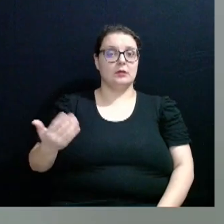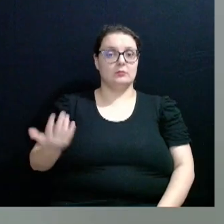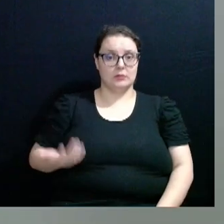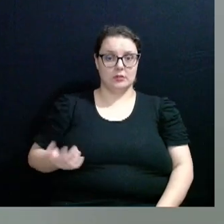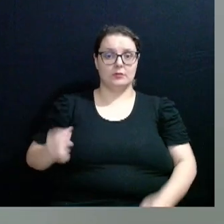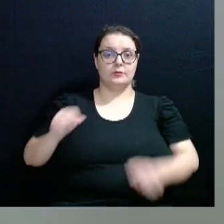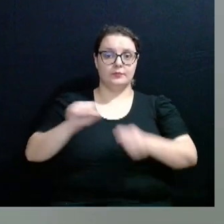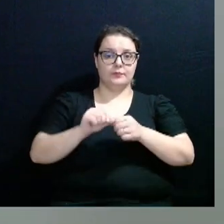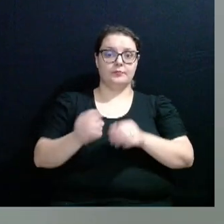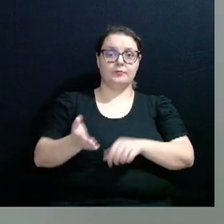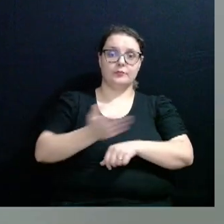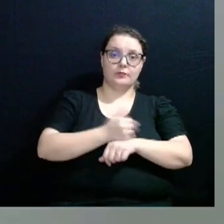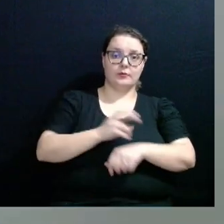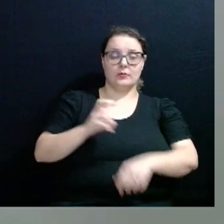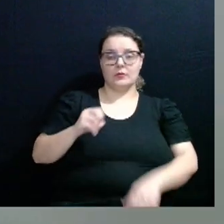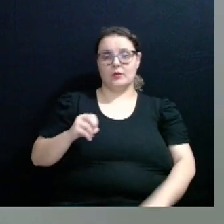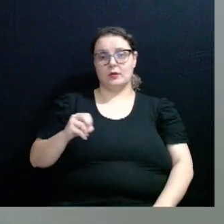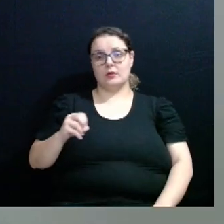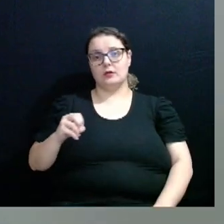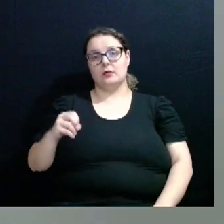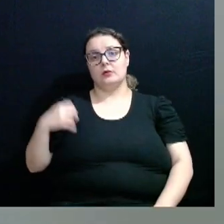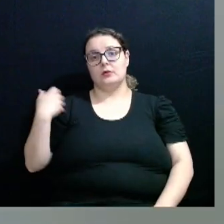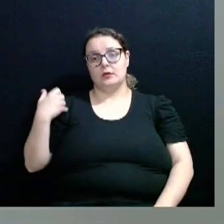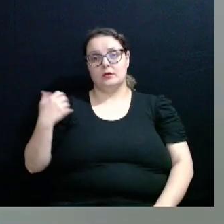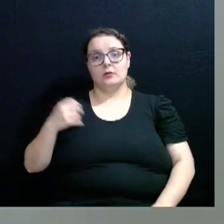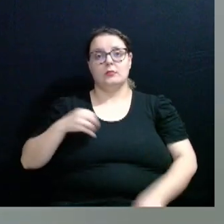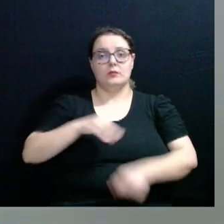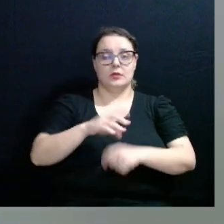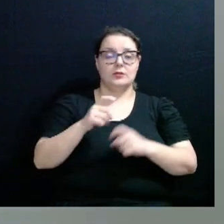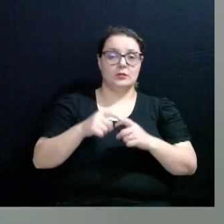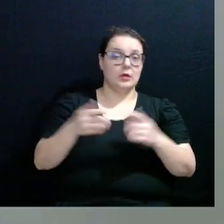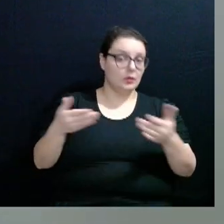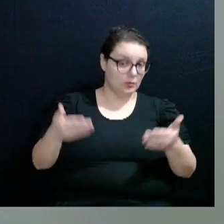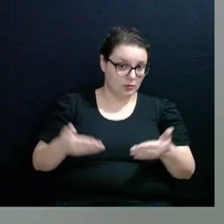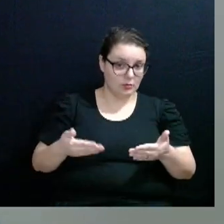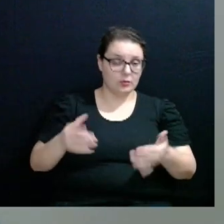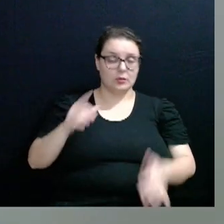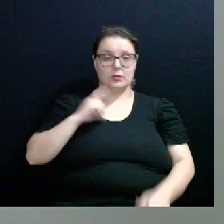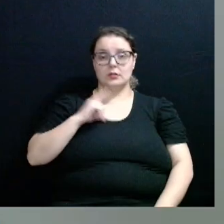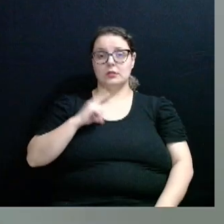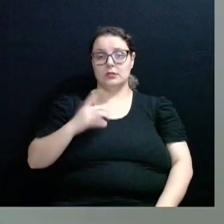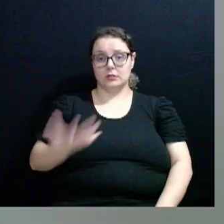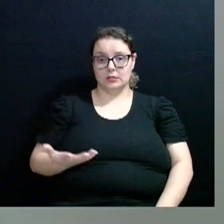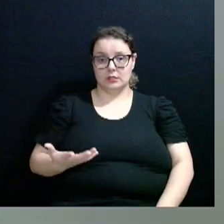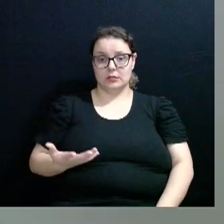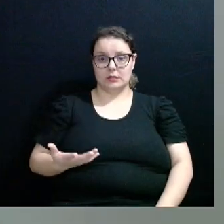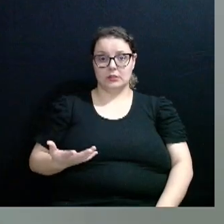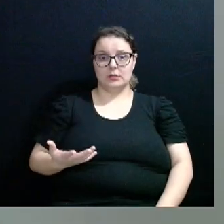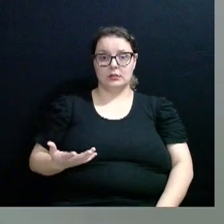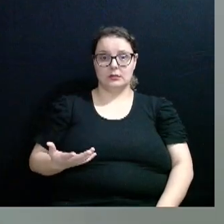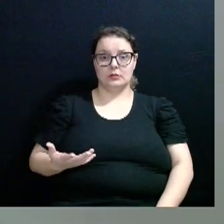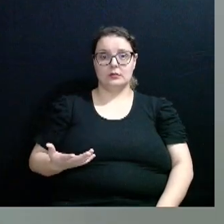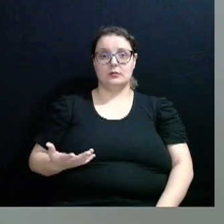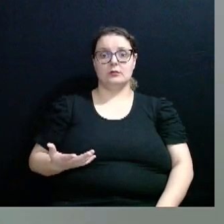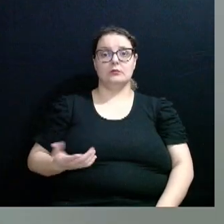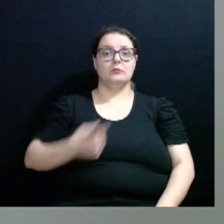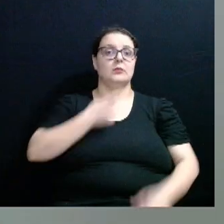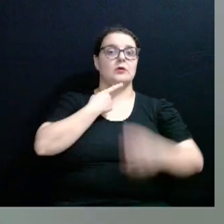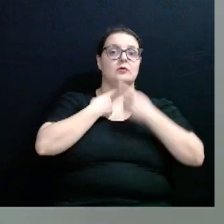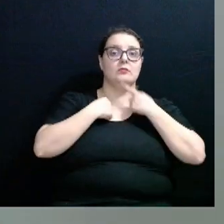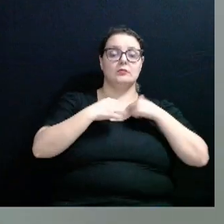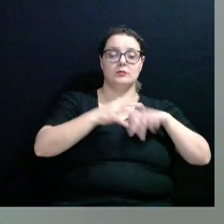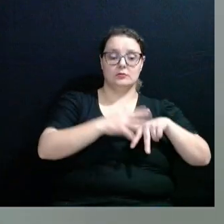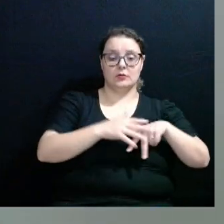anos com uma indicação médica. A partir de agora, existe, desde que o interesse da paciente ou uma indicação do médico, que se